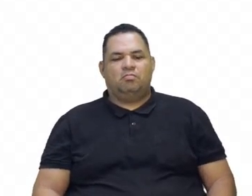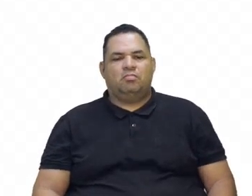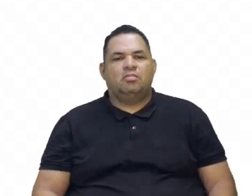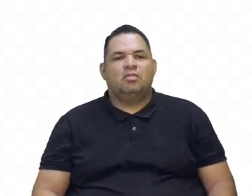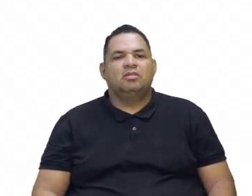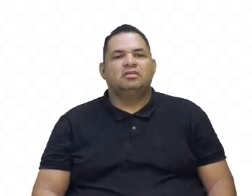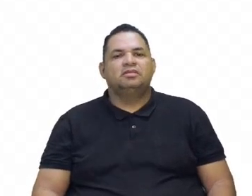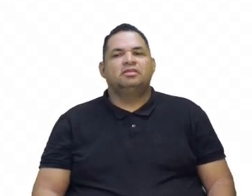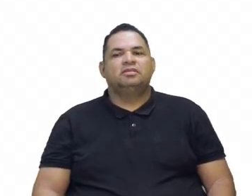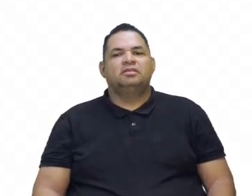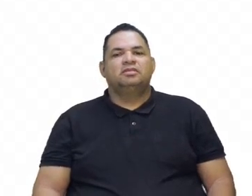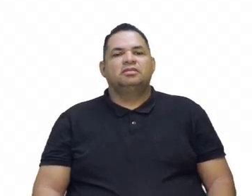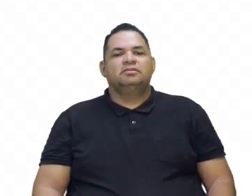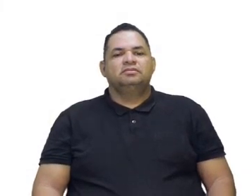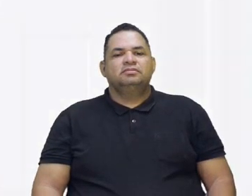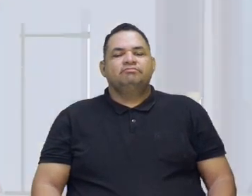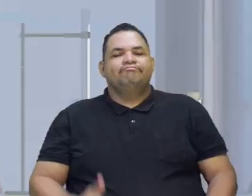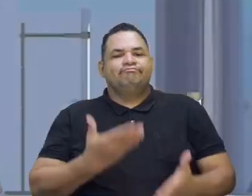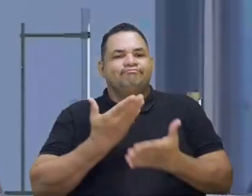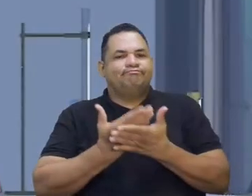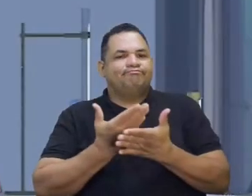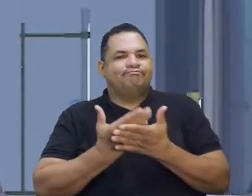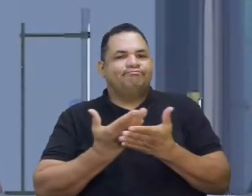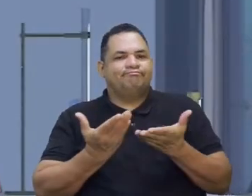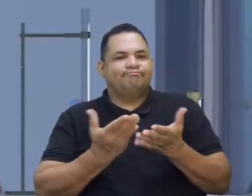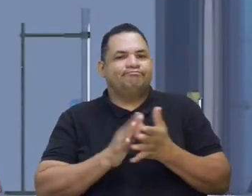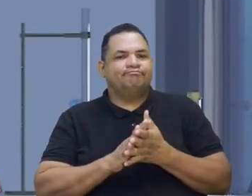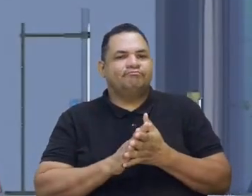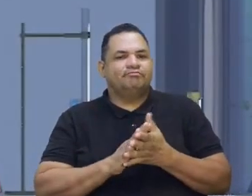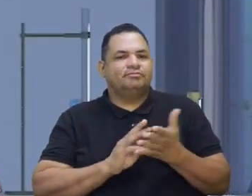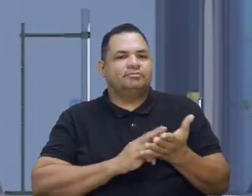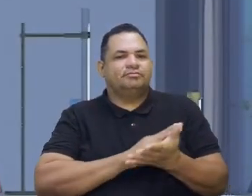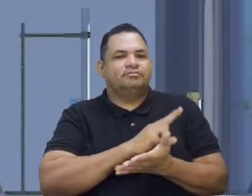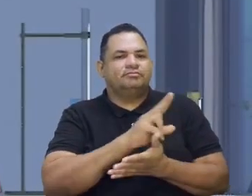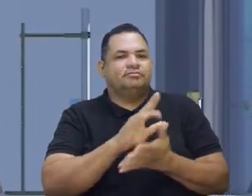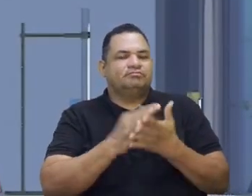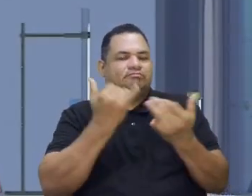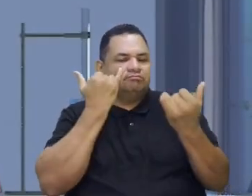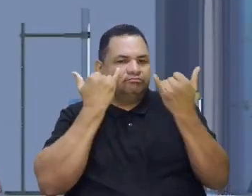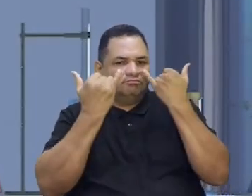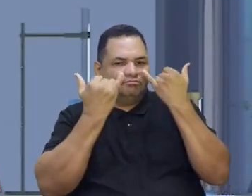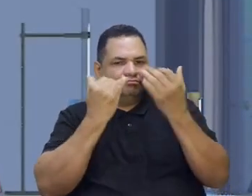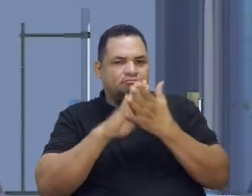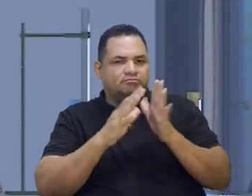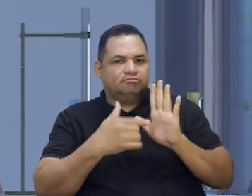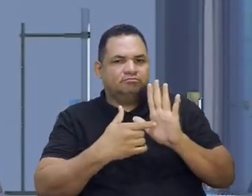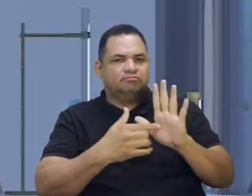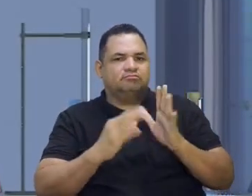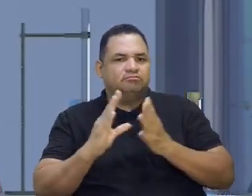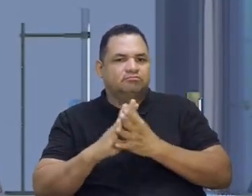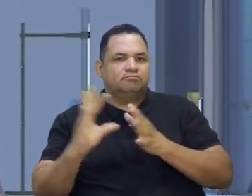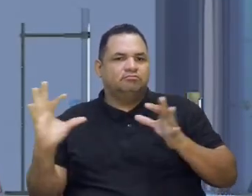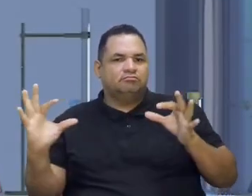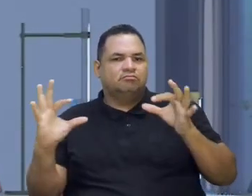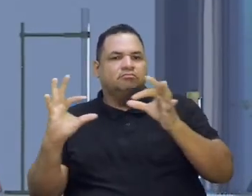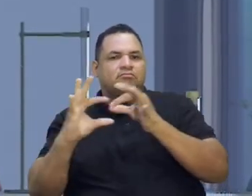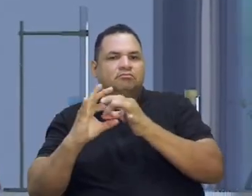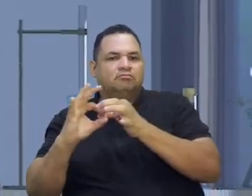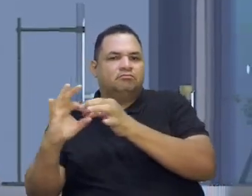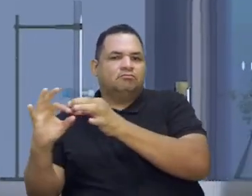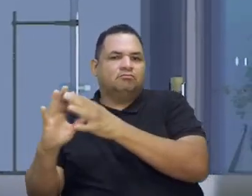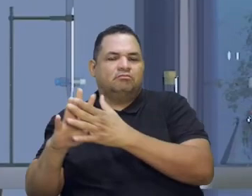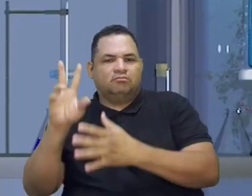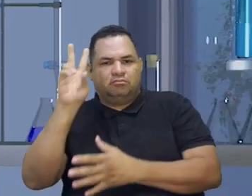carregado. E aí, galera, essa aula aqui foi cheia de informações. A gente trouxe um contexto histórico aí